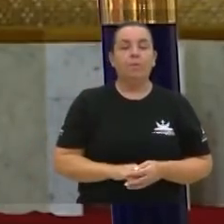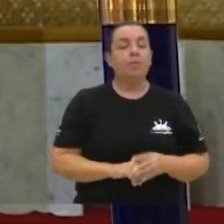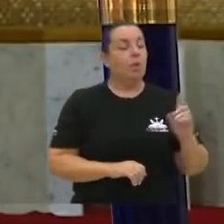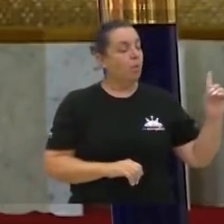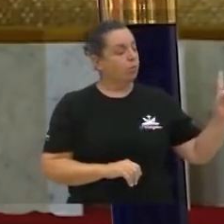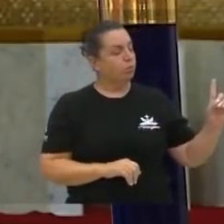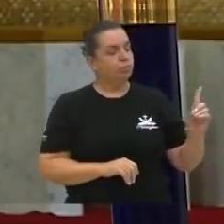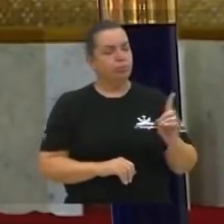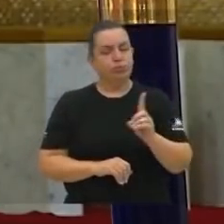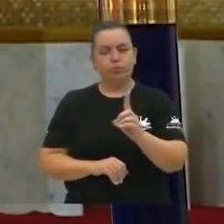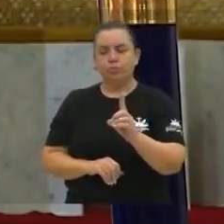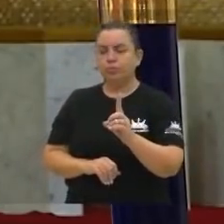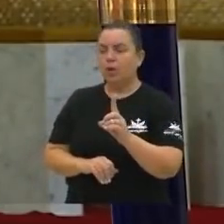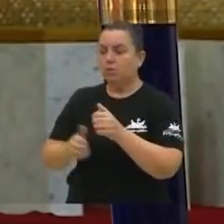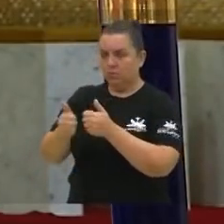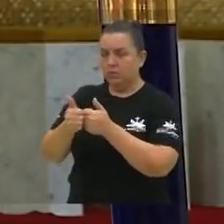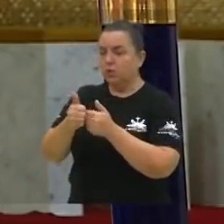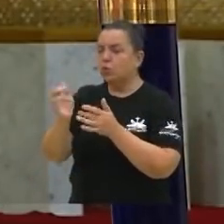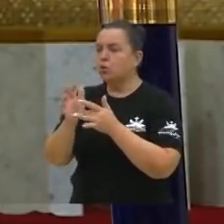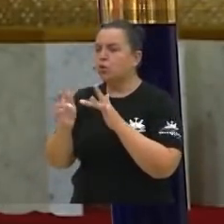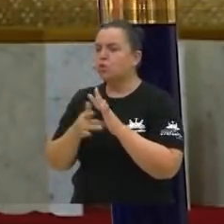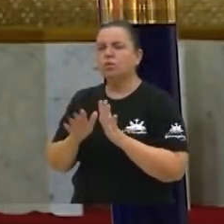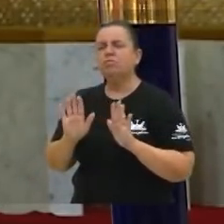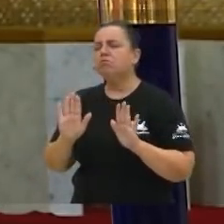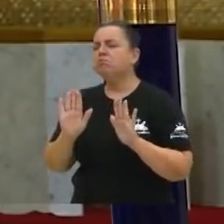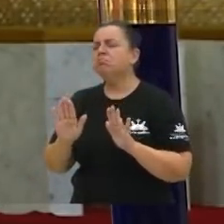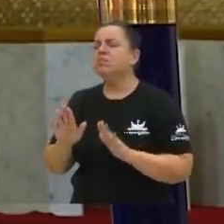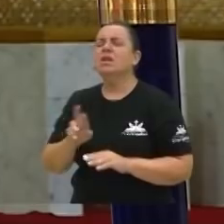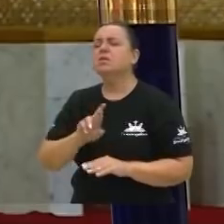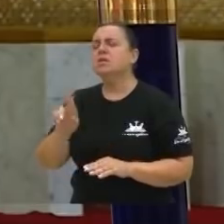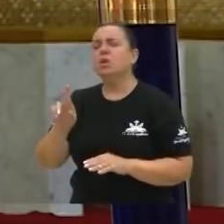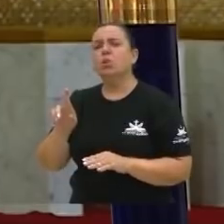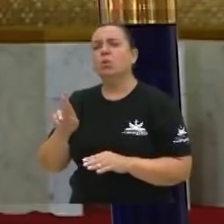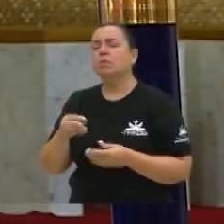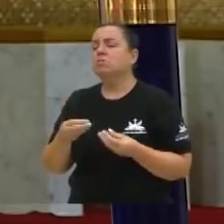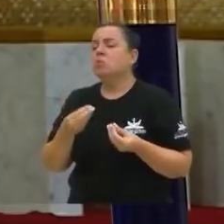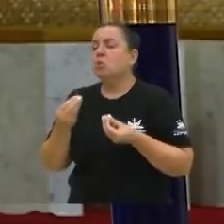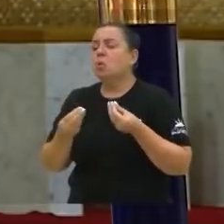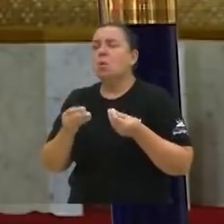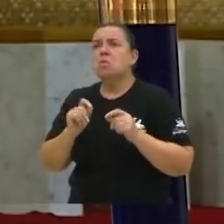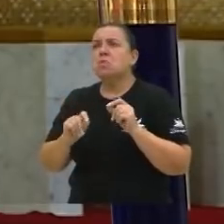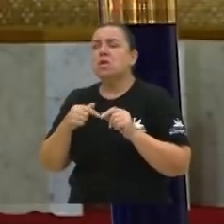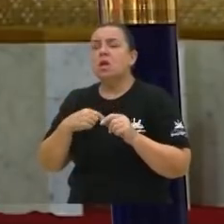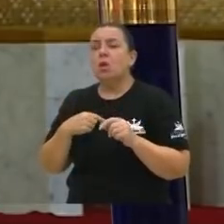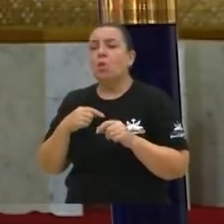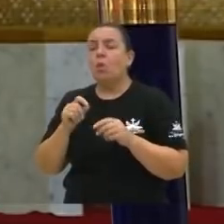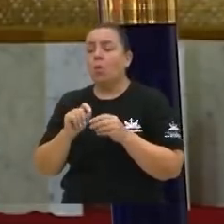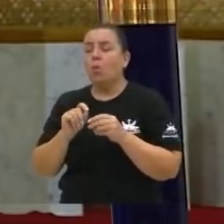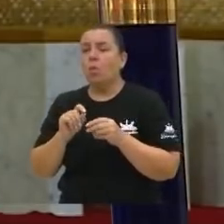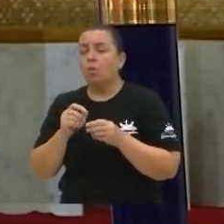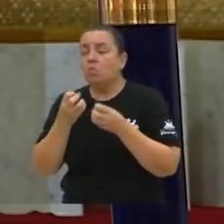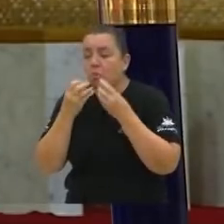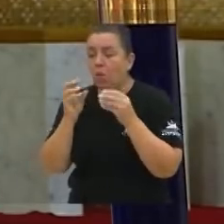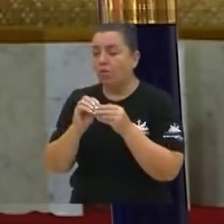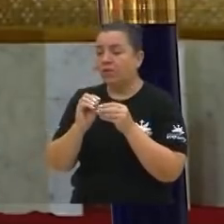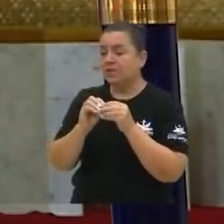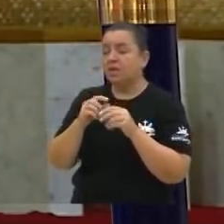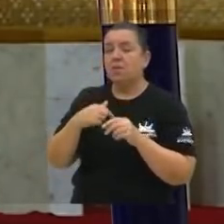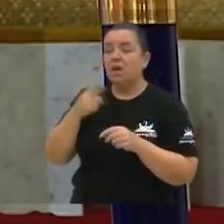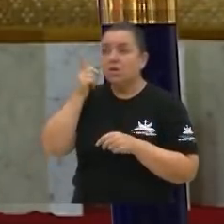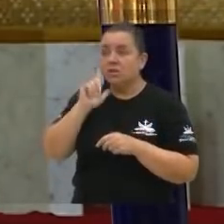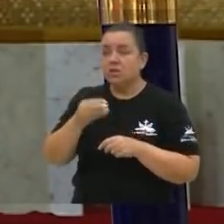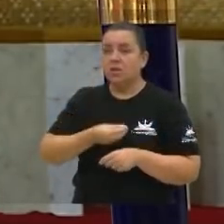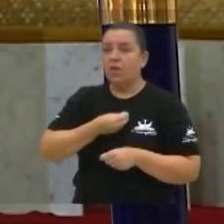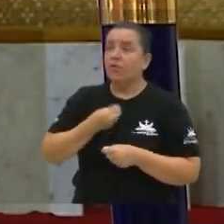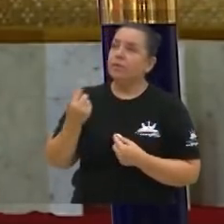o mestre e o que devo fazer de bom para possuir a vida eterna